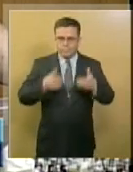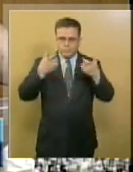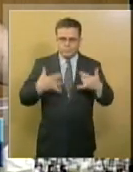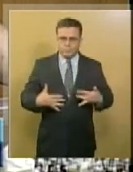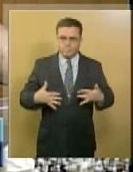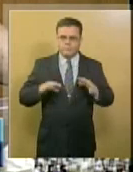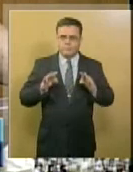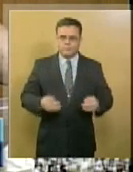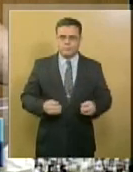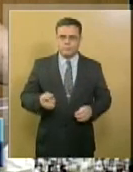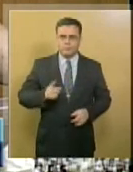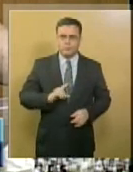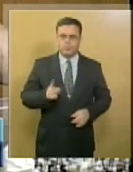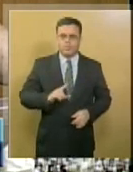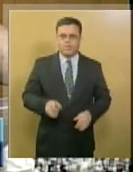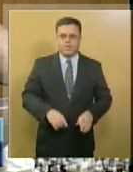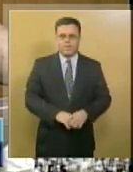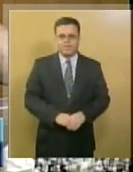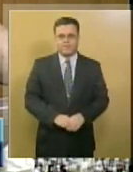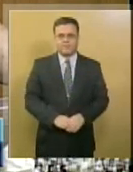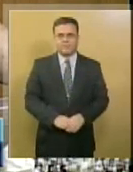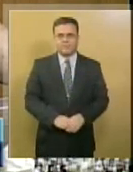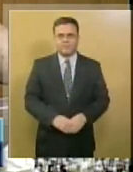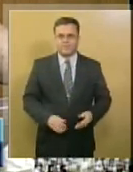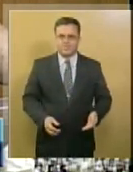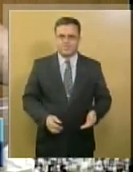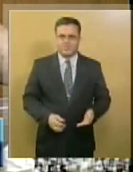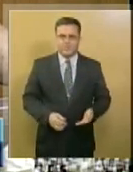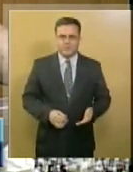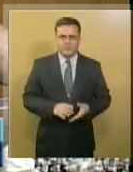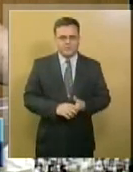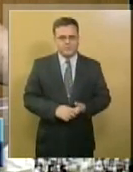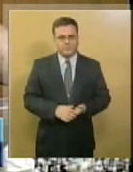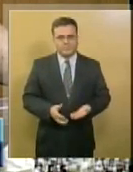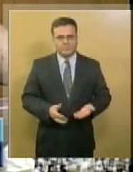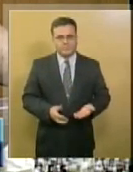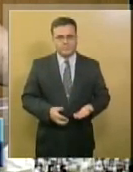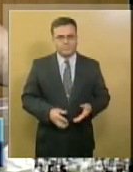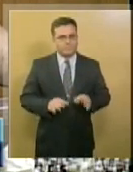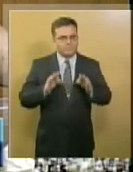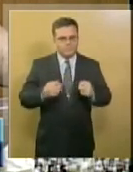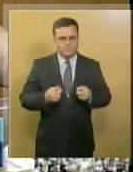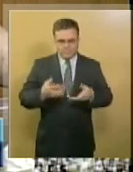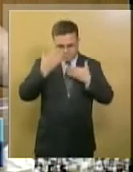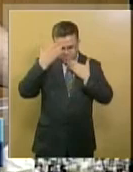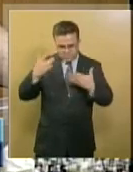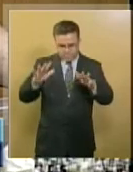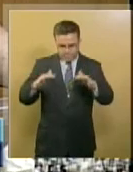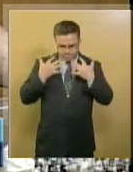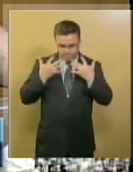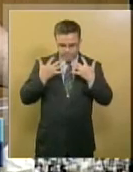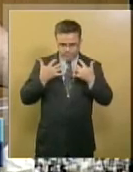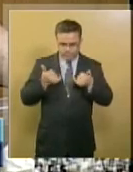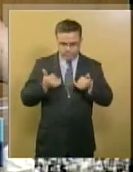aqui. Se eu for dizer aos senhores, é muita coisa. Muito obrigada, senhores.